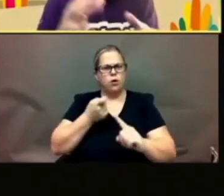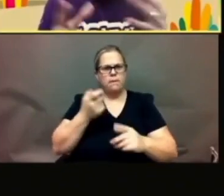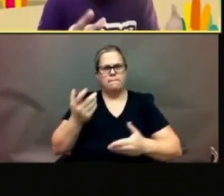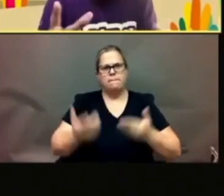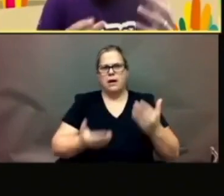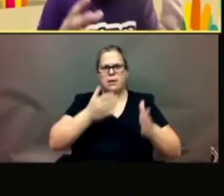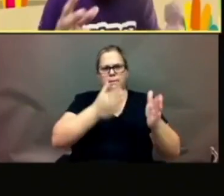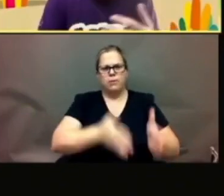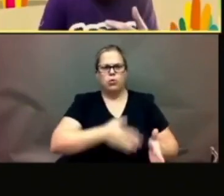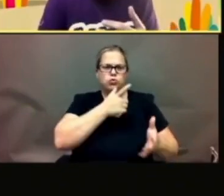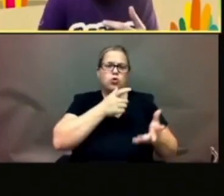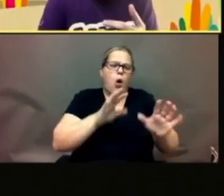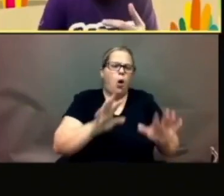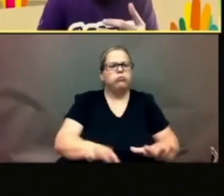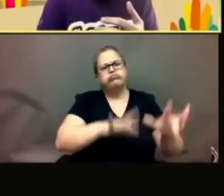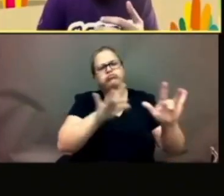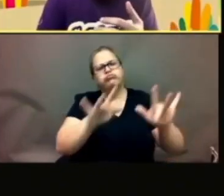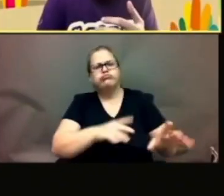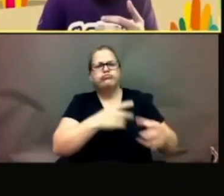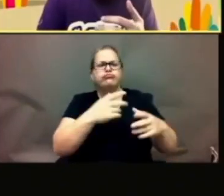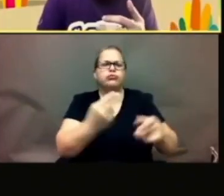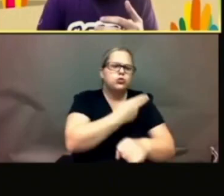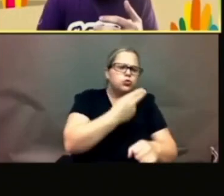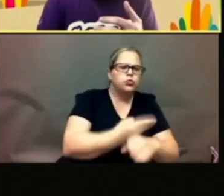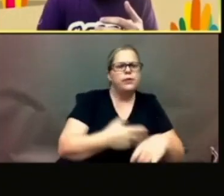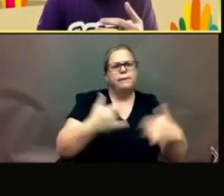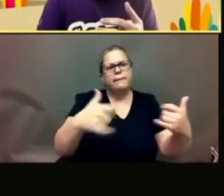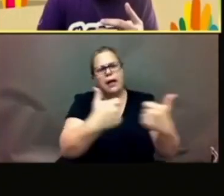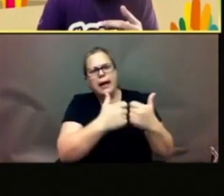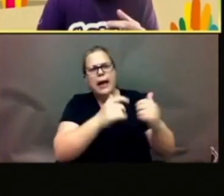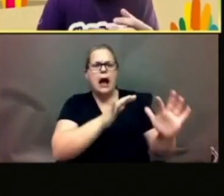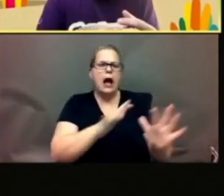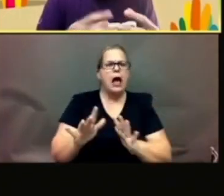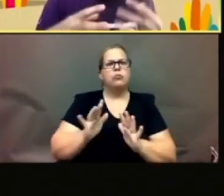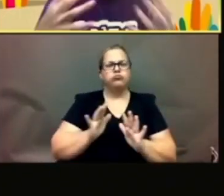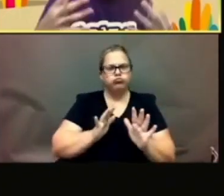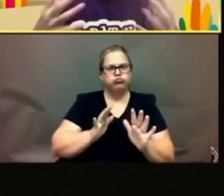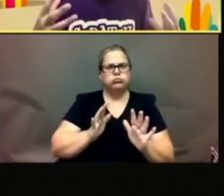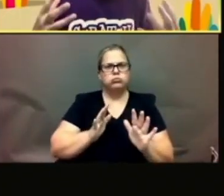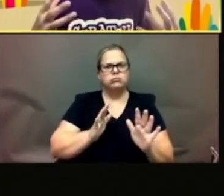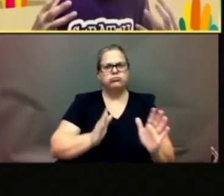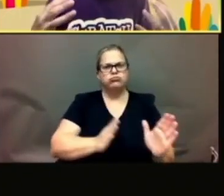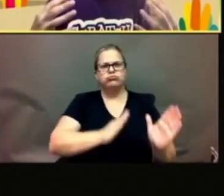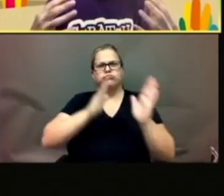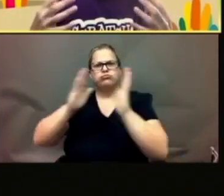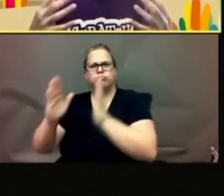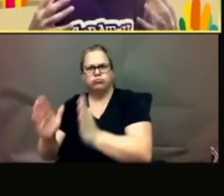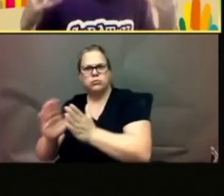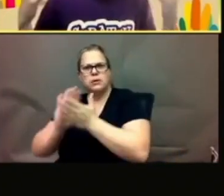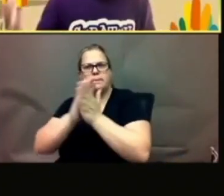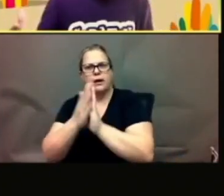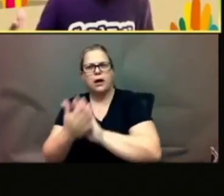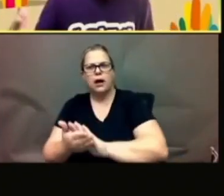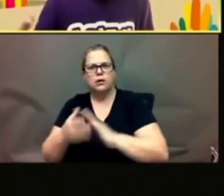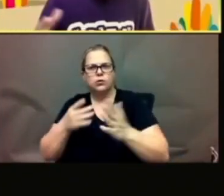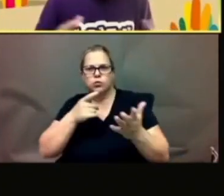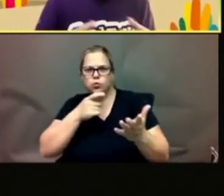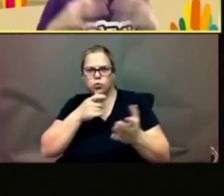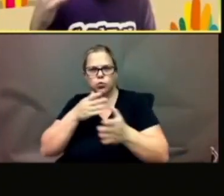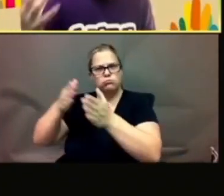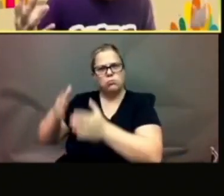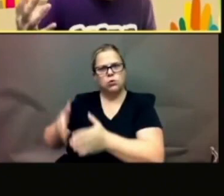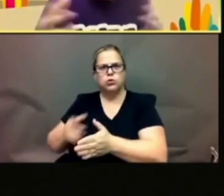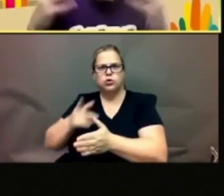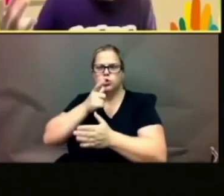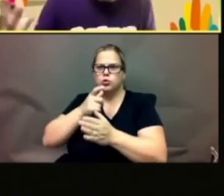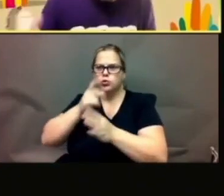Talvez você deixe de ser uma pessoa que usa o computador para jogar games. Para uma pessoa que cria